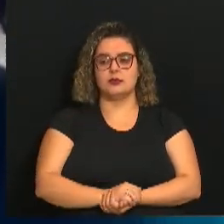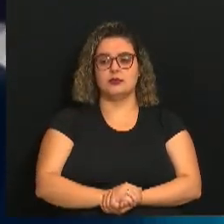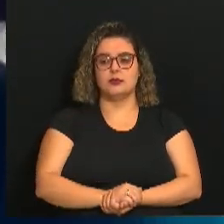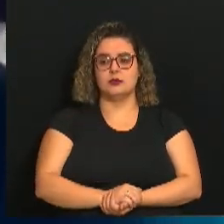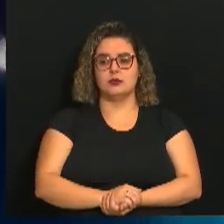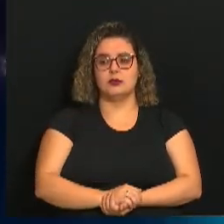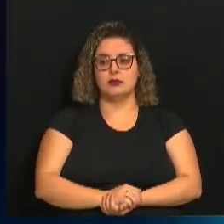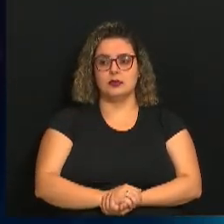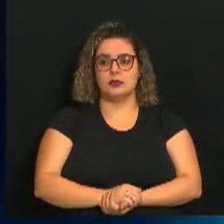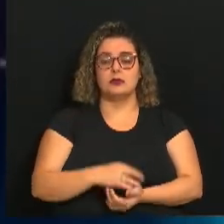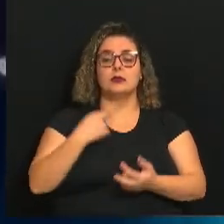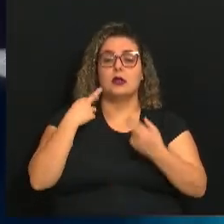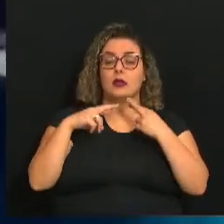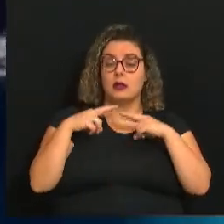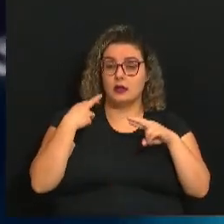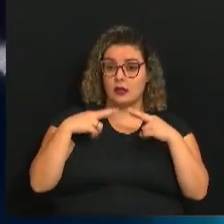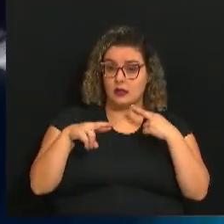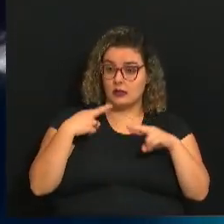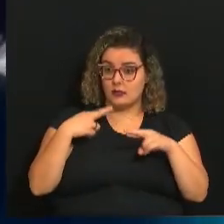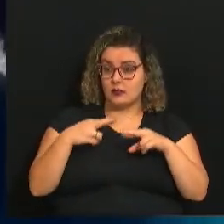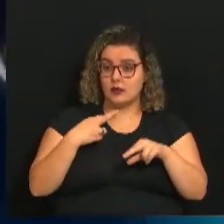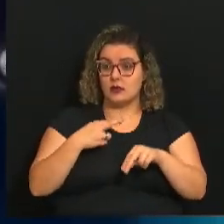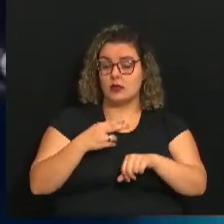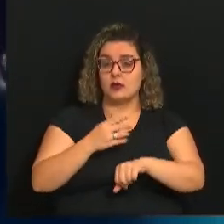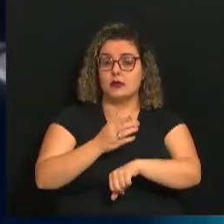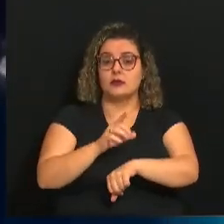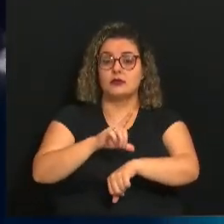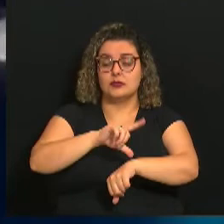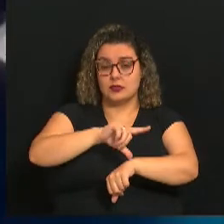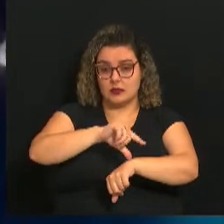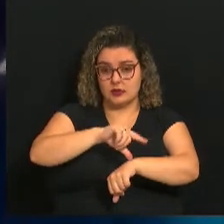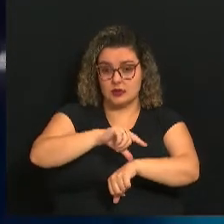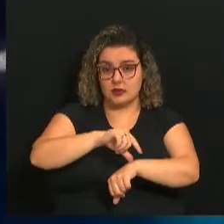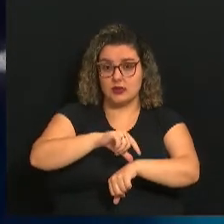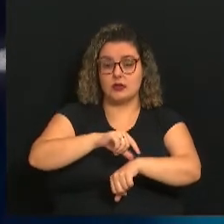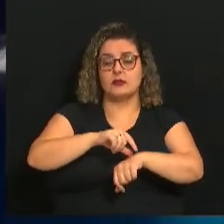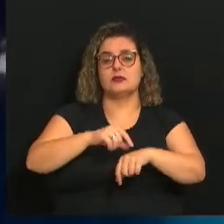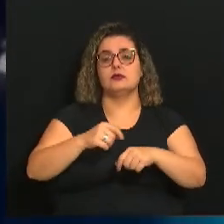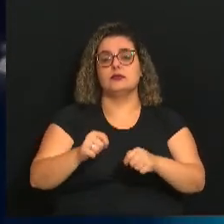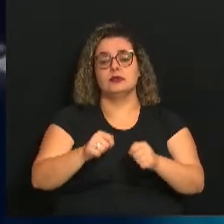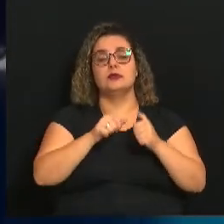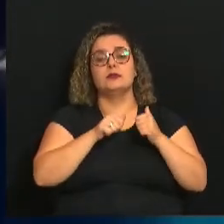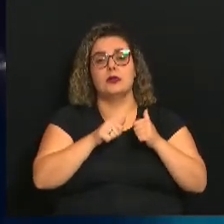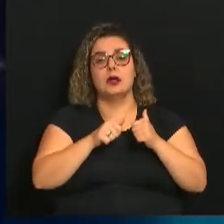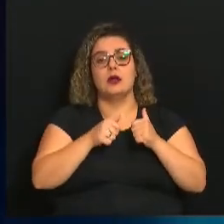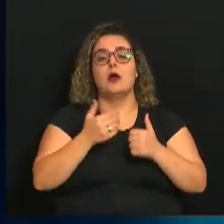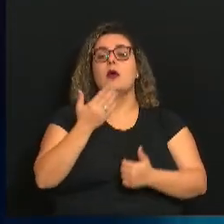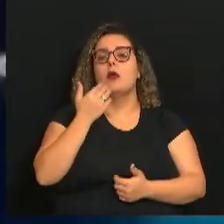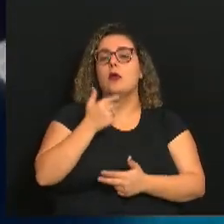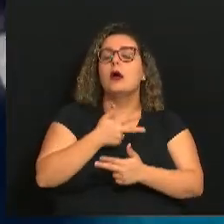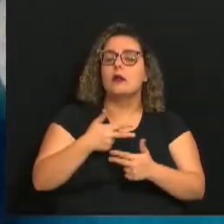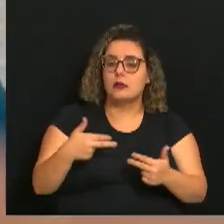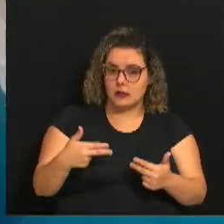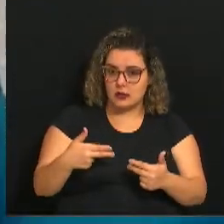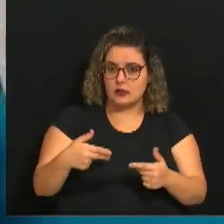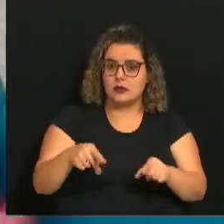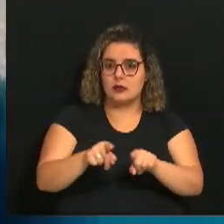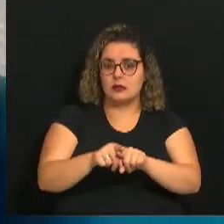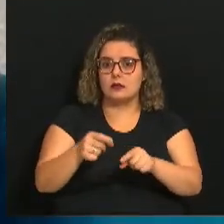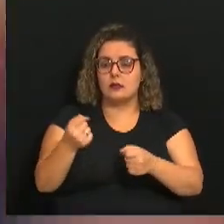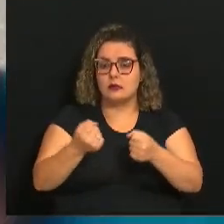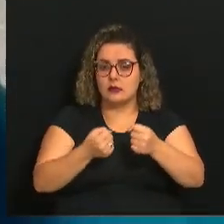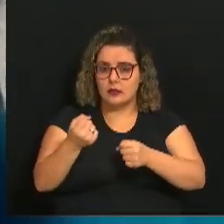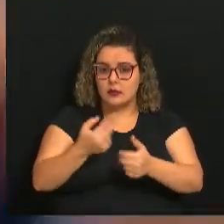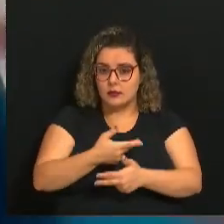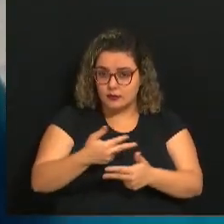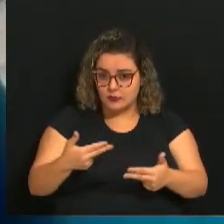da reclamação de atraso dos benefícios, que eram vale transporte e vale refeição. Elas se organizaram lá na frente do